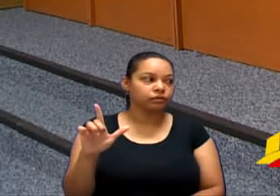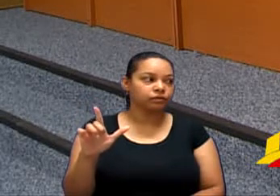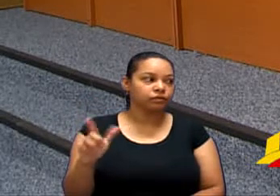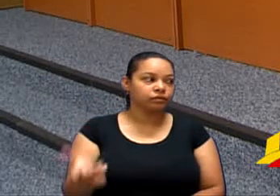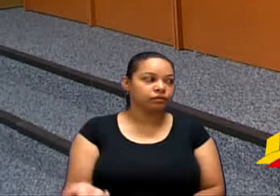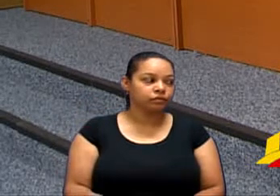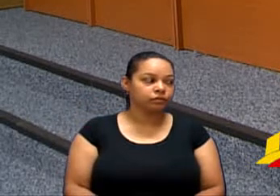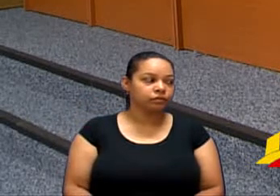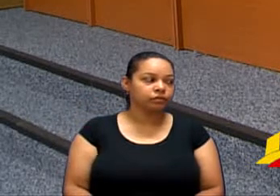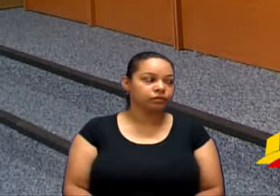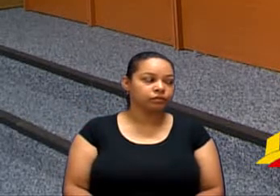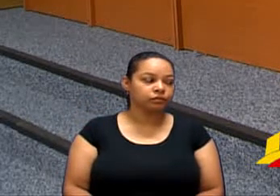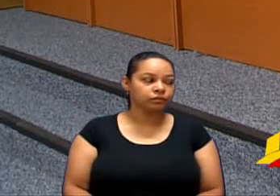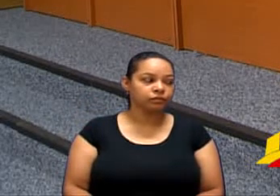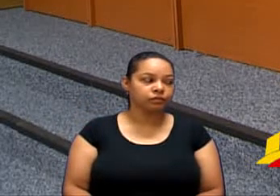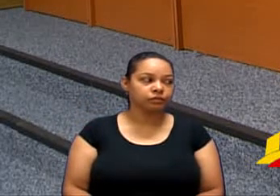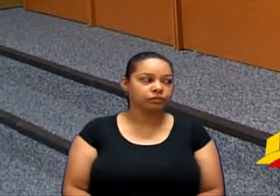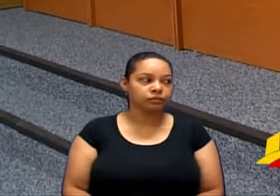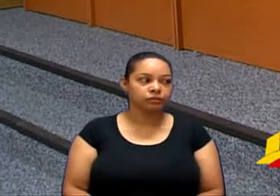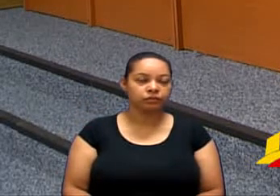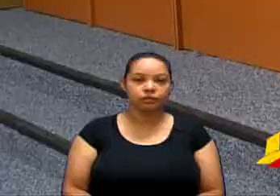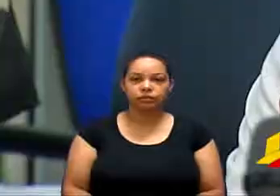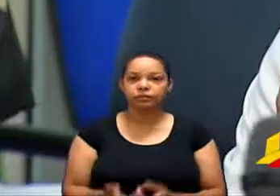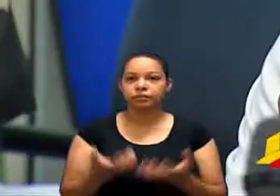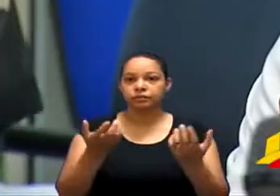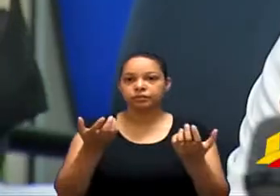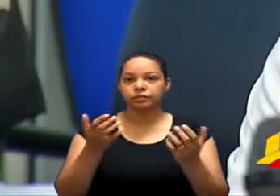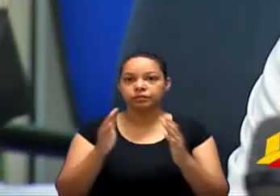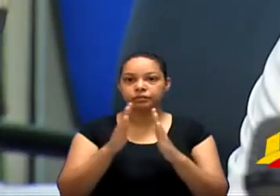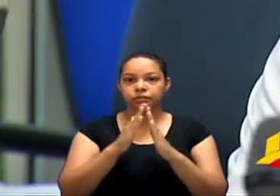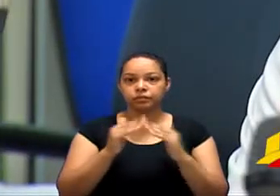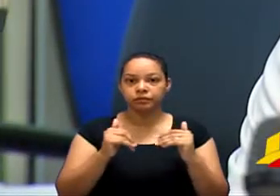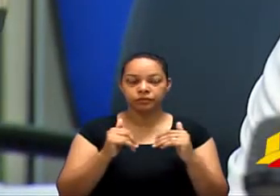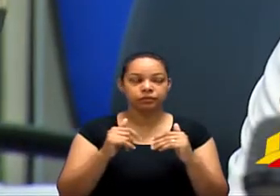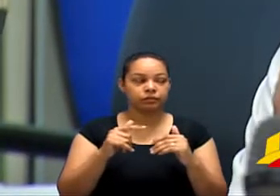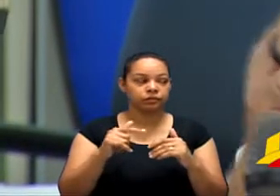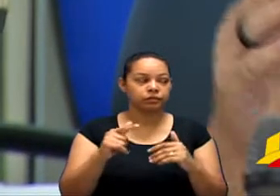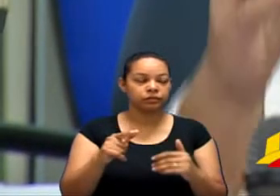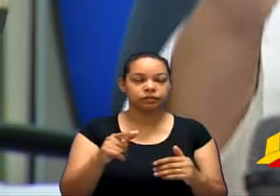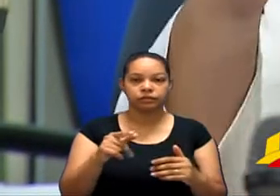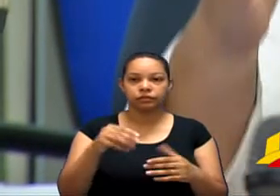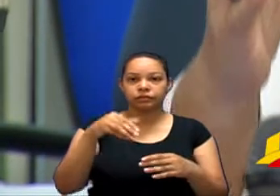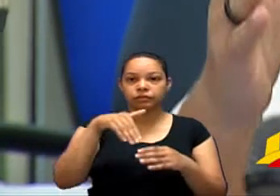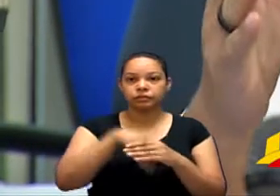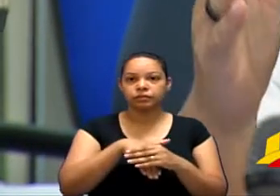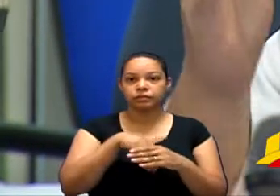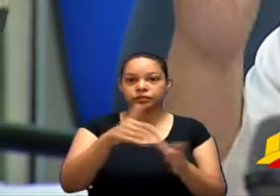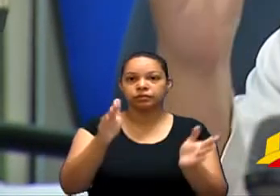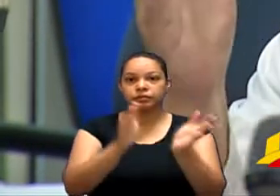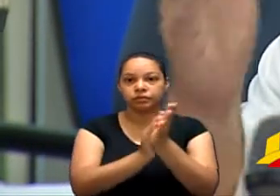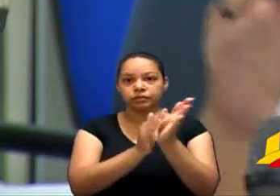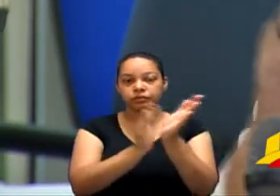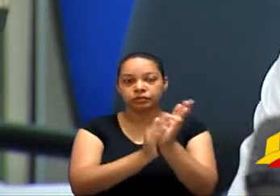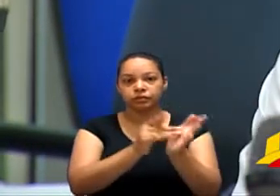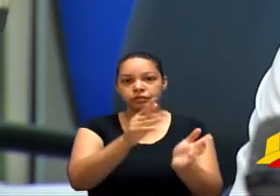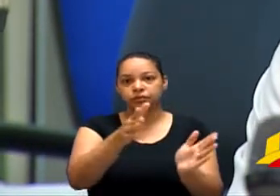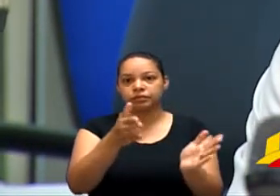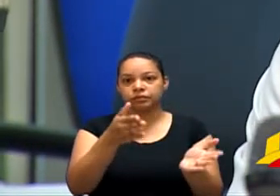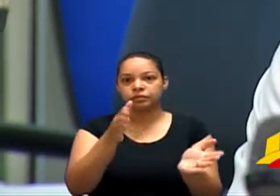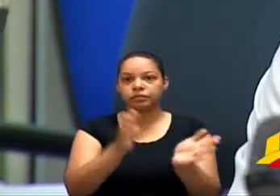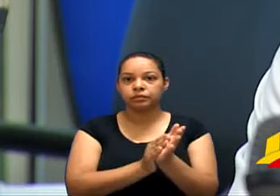eu vou fazer aqui um uma um voto de congratulação e de parabéns ao Dr Hélio